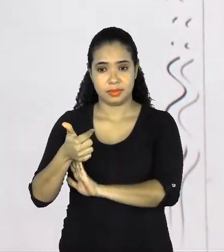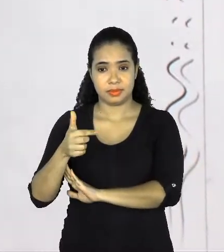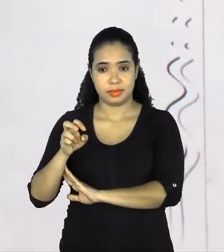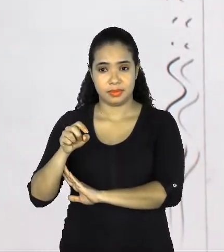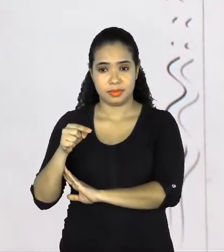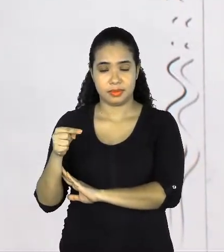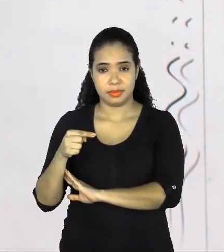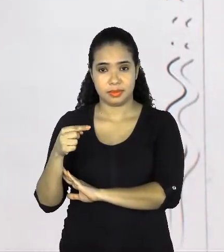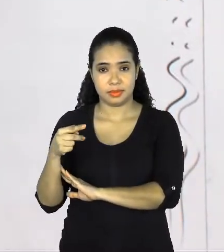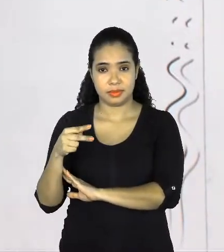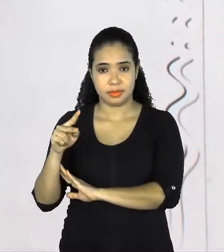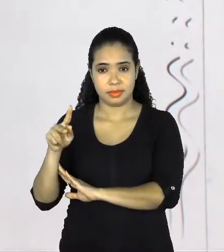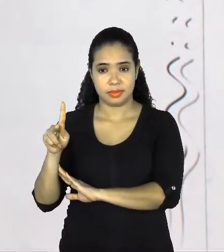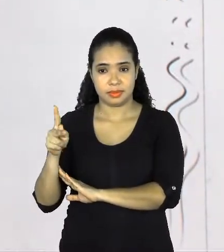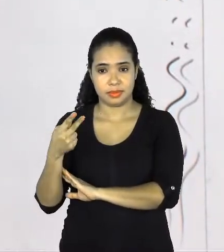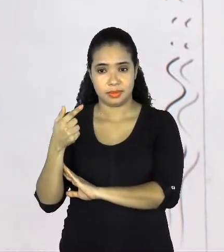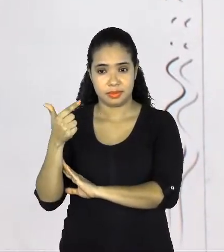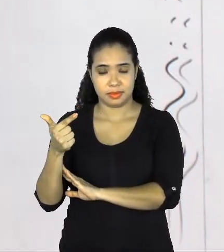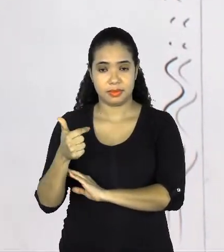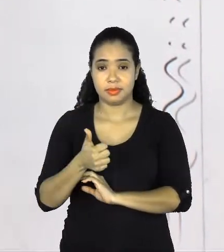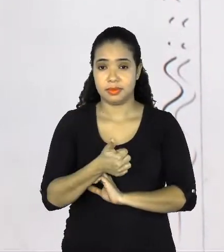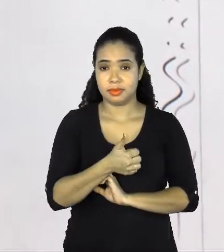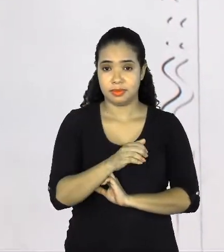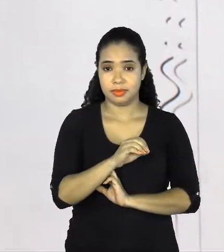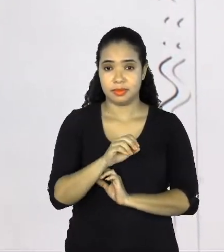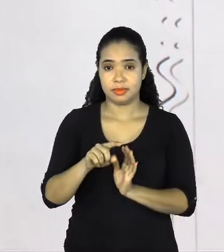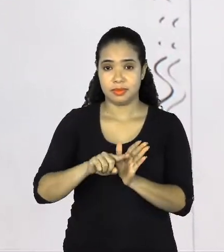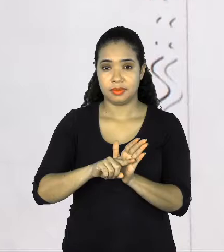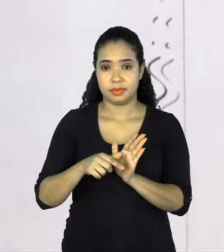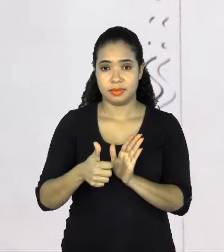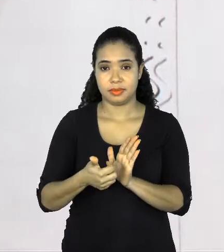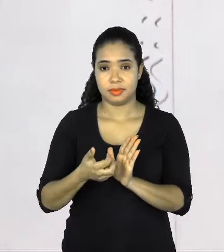quadrado. 100 menos 25 são 75.